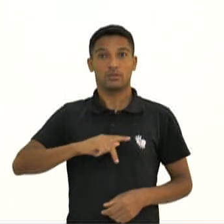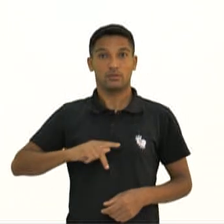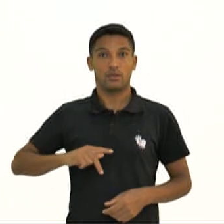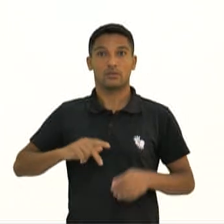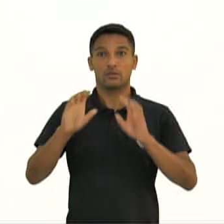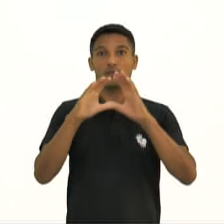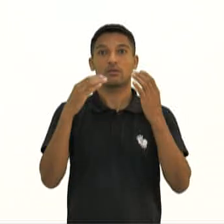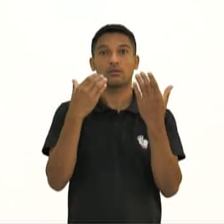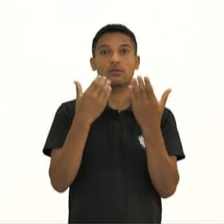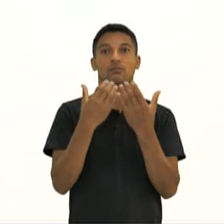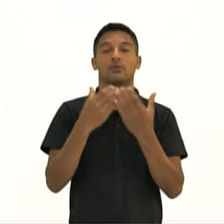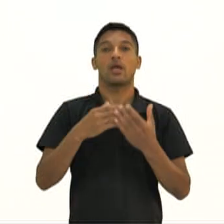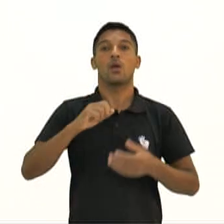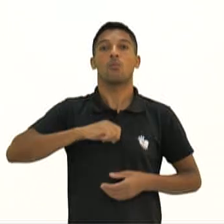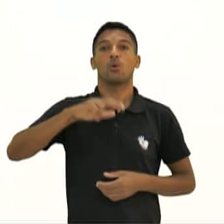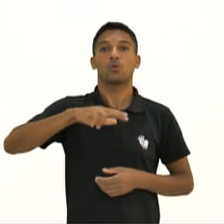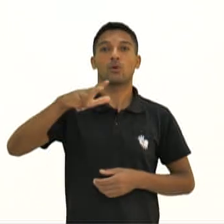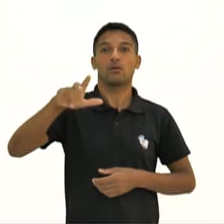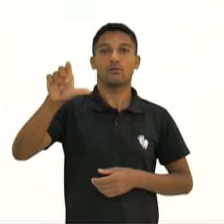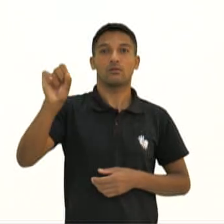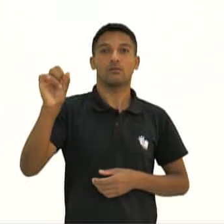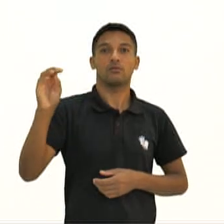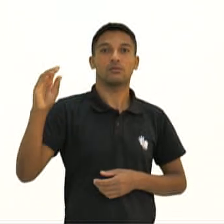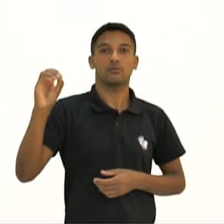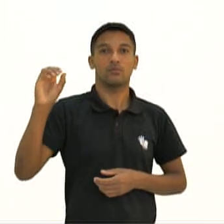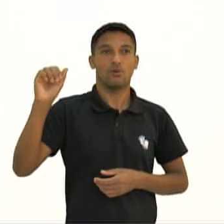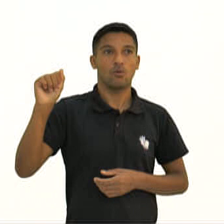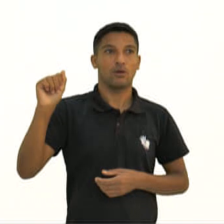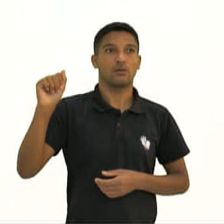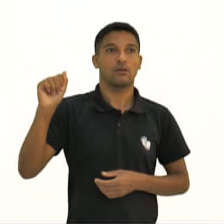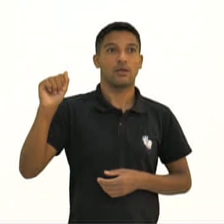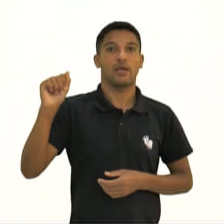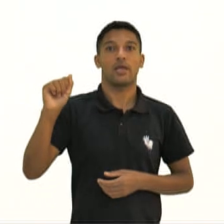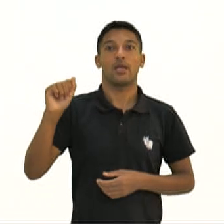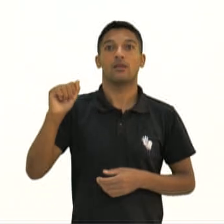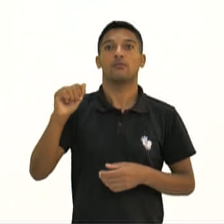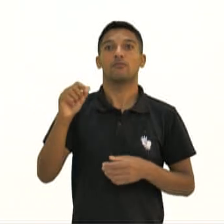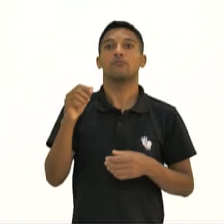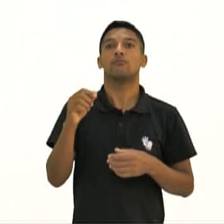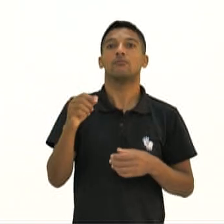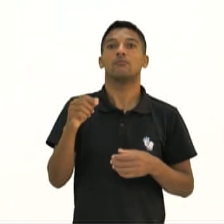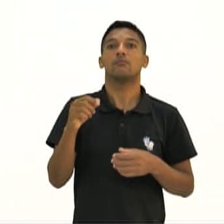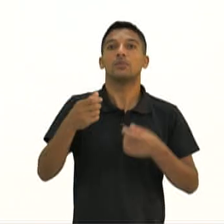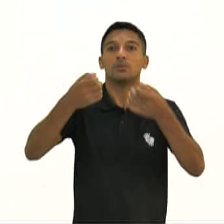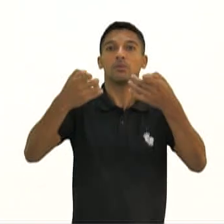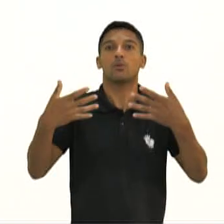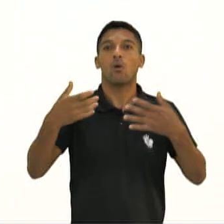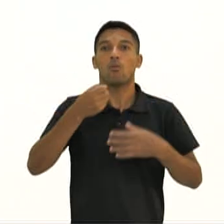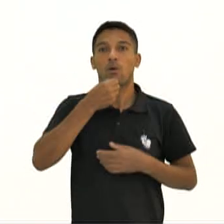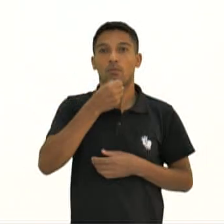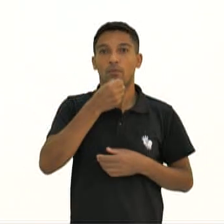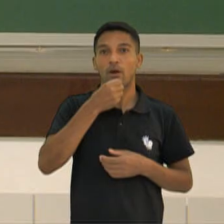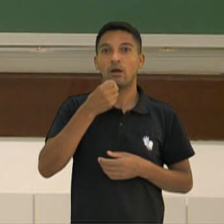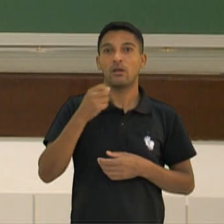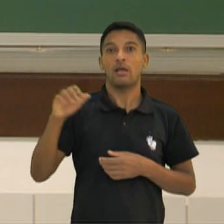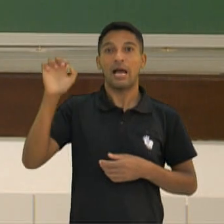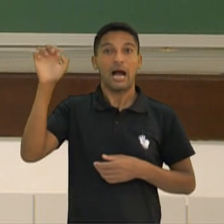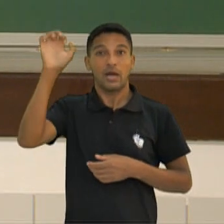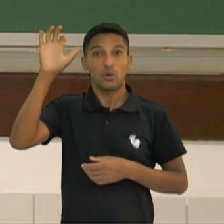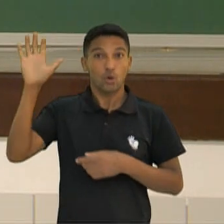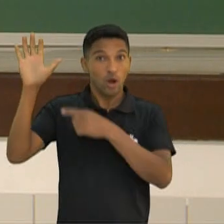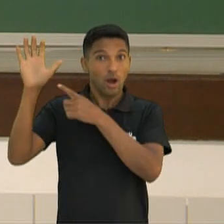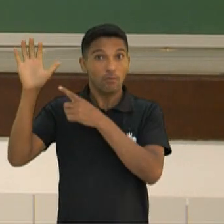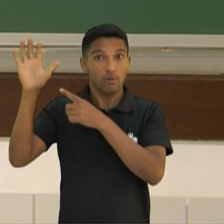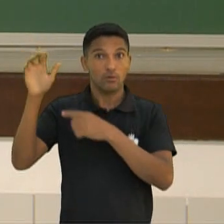Lisboa, o Carmona, fez essa observação sobre a atenção que a Europa deveria começar a dar às suas cidades.